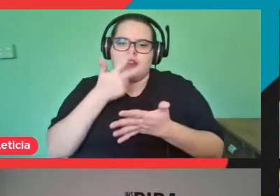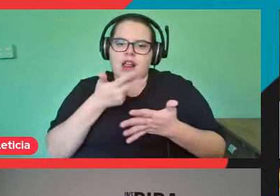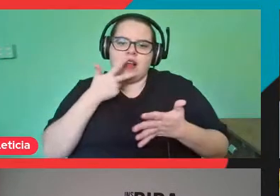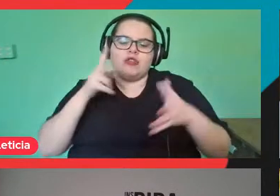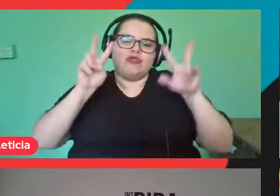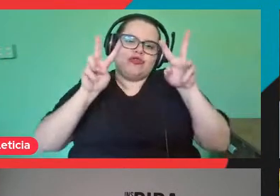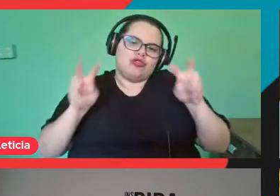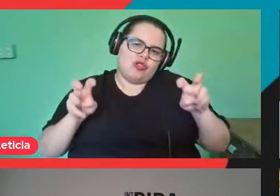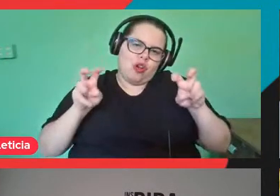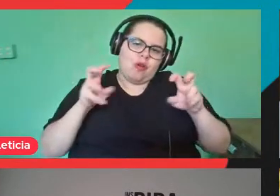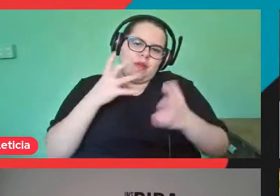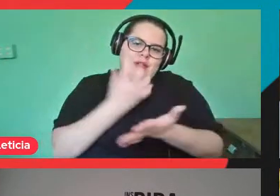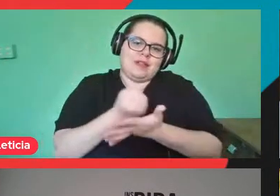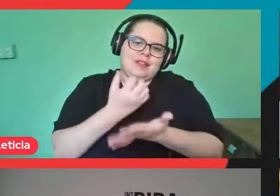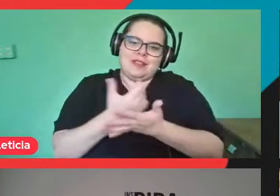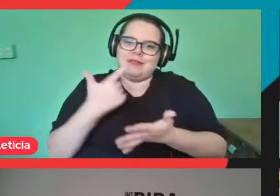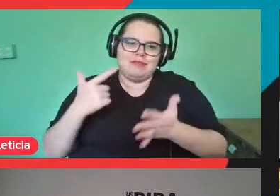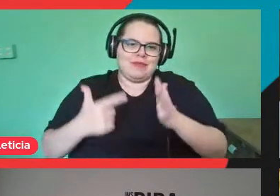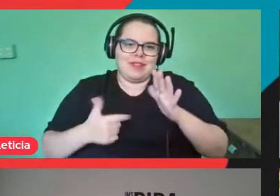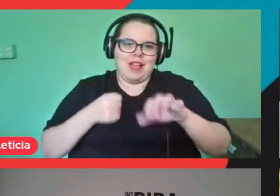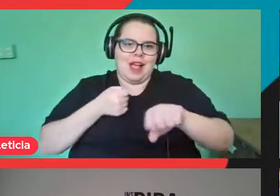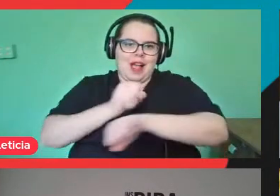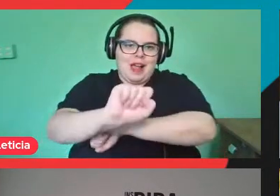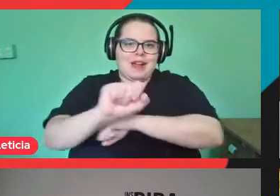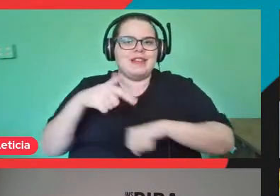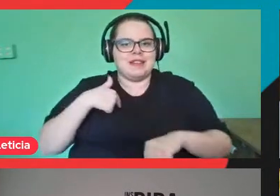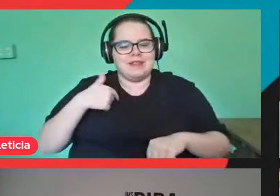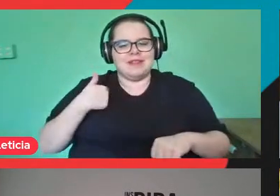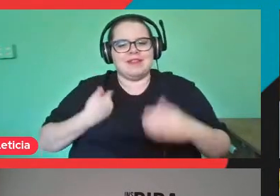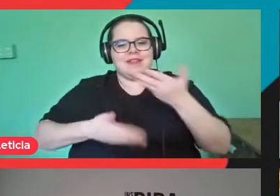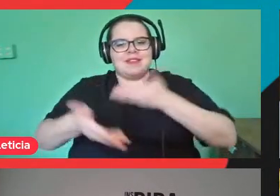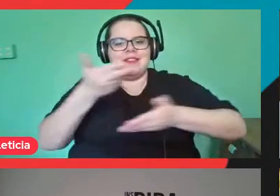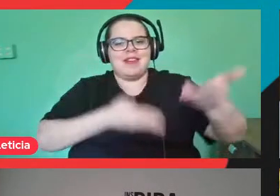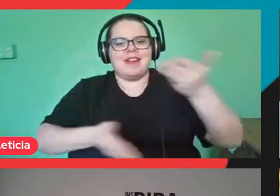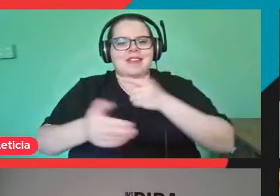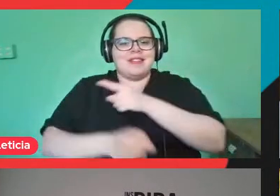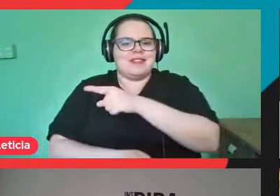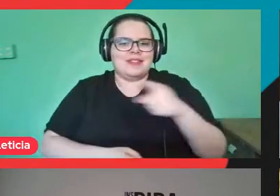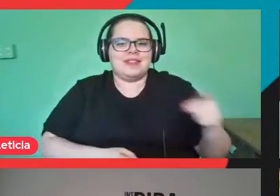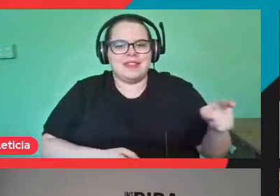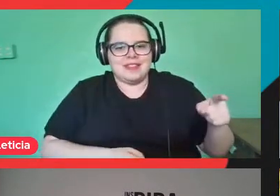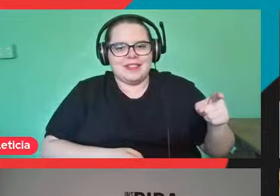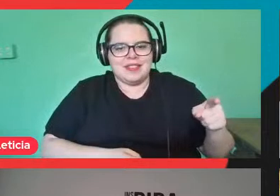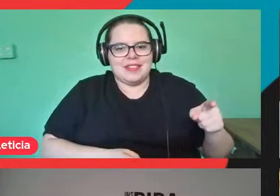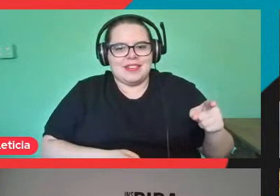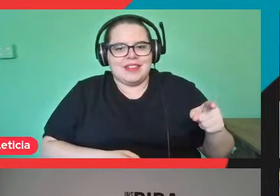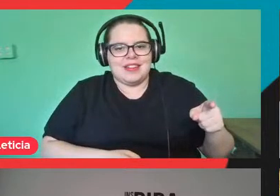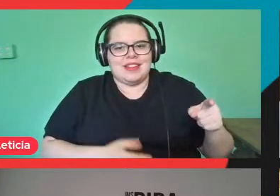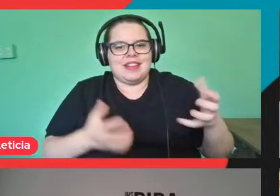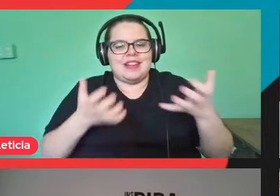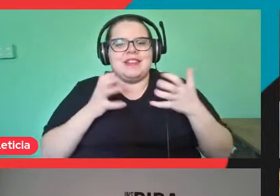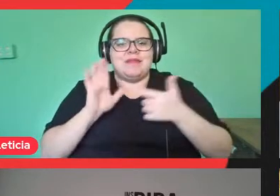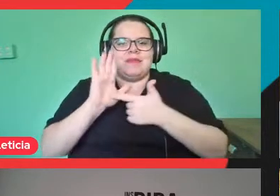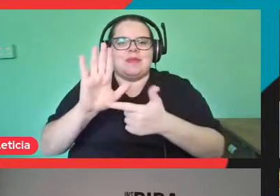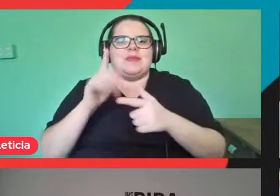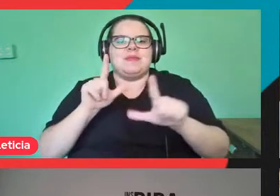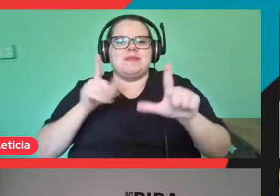fatos, não há argumentos. Então eu vou compartilhar aqui com vocês. Deixa eu só.